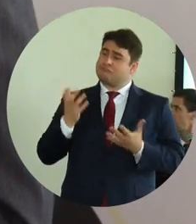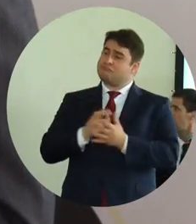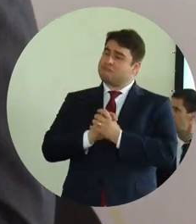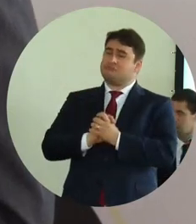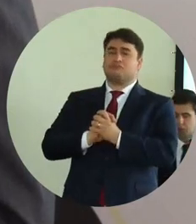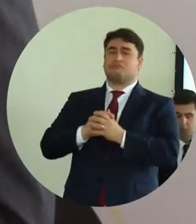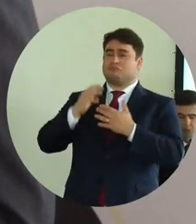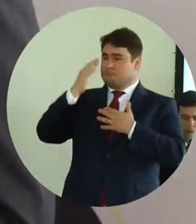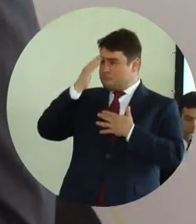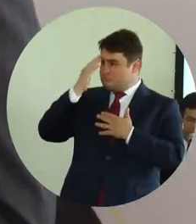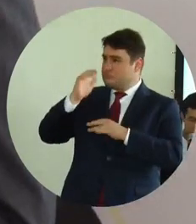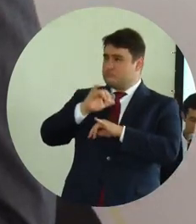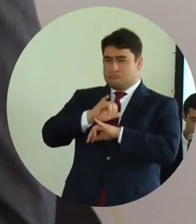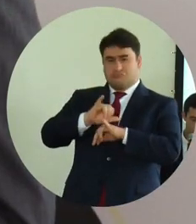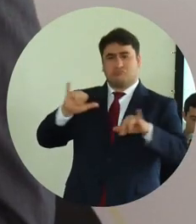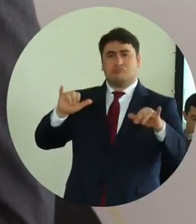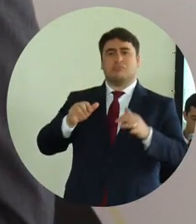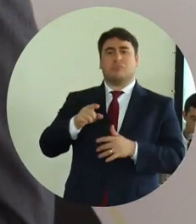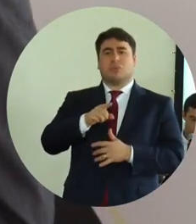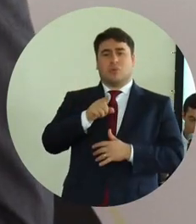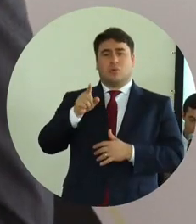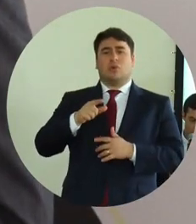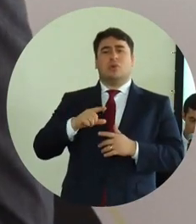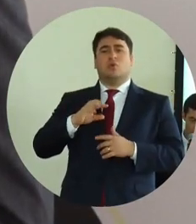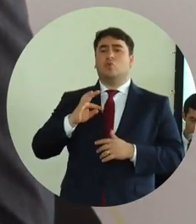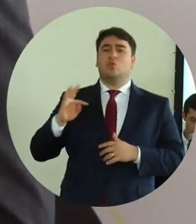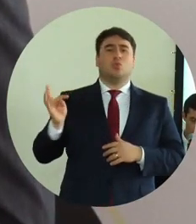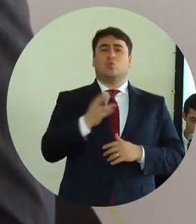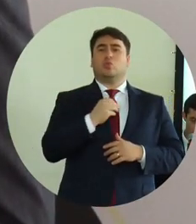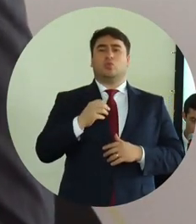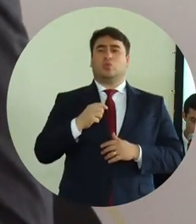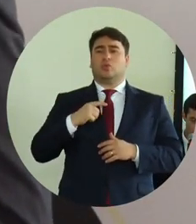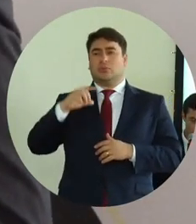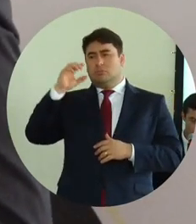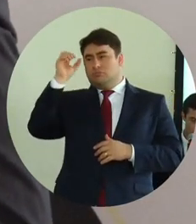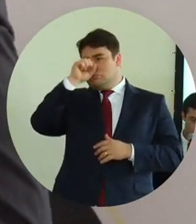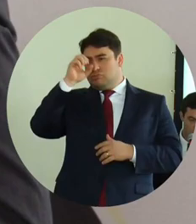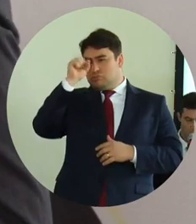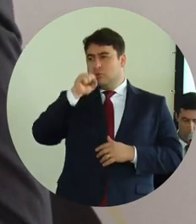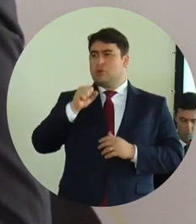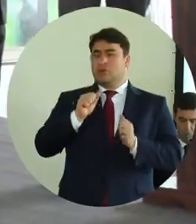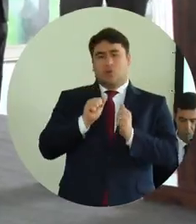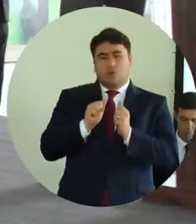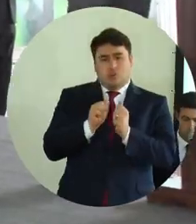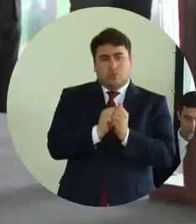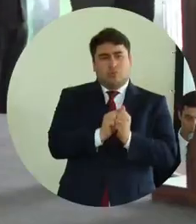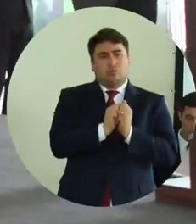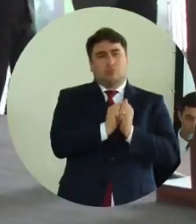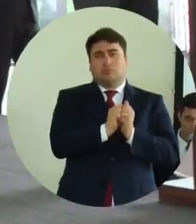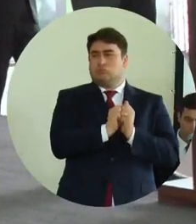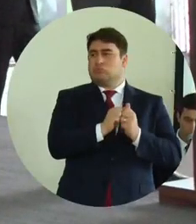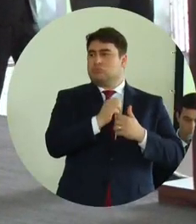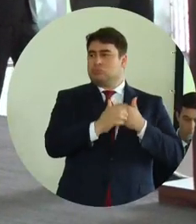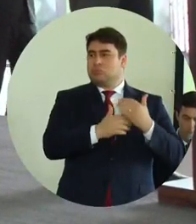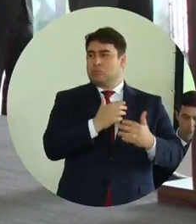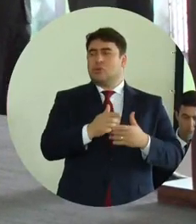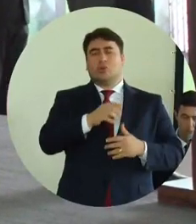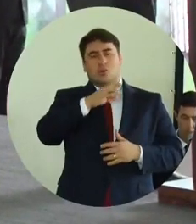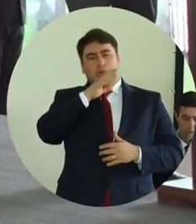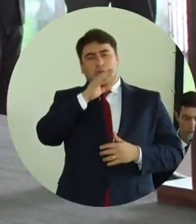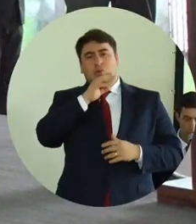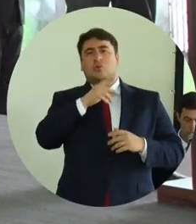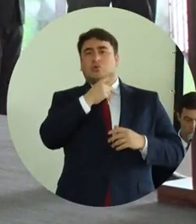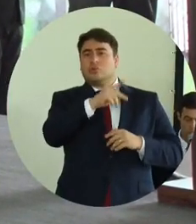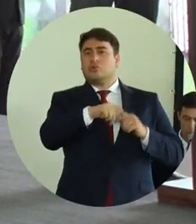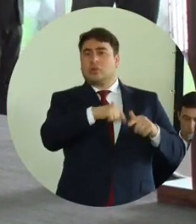público agradecer a você por tudo que a gente aprende ao seu lado, reconhece do seu trabalho e